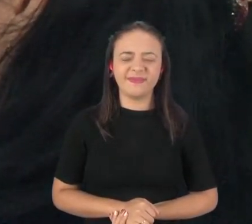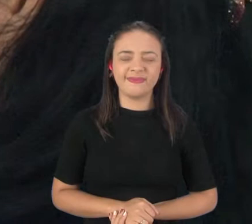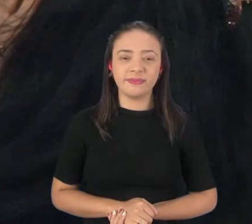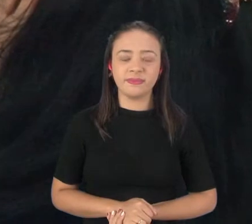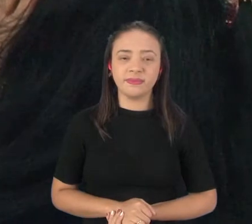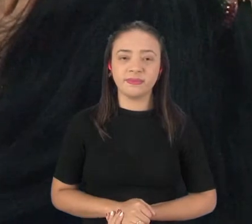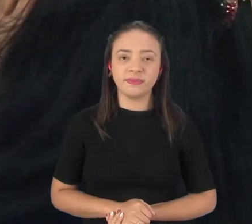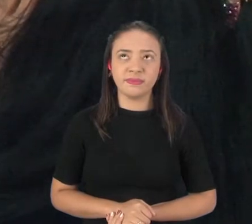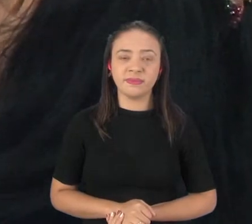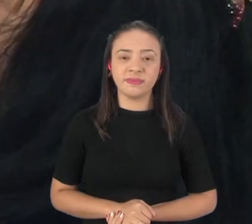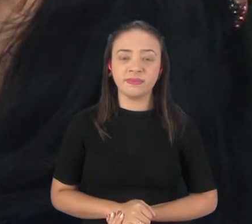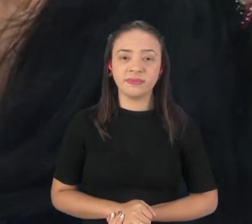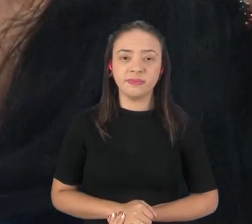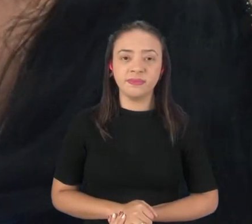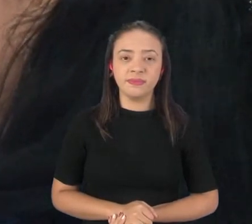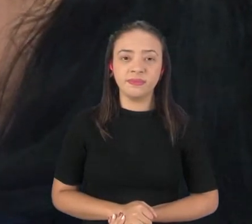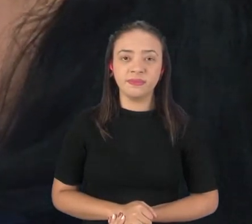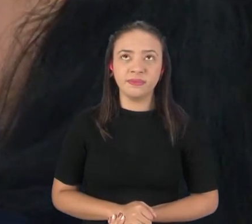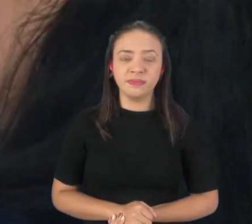travessão.